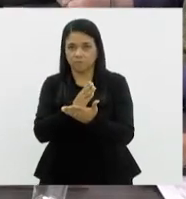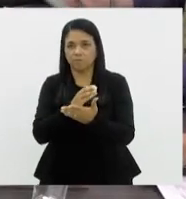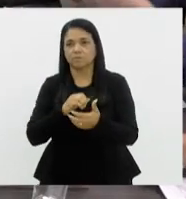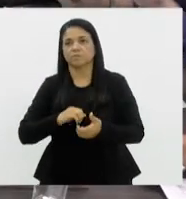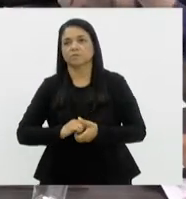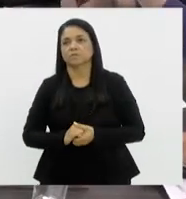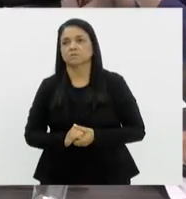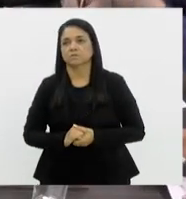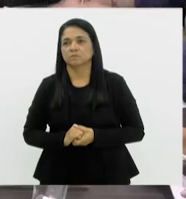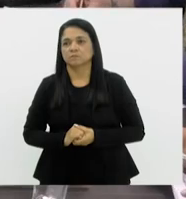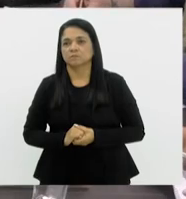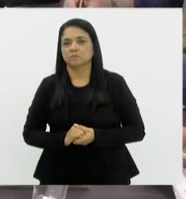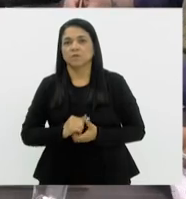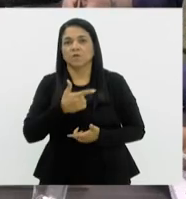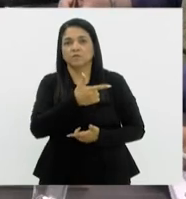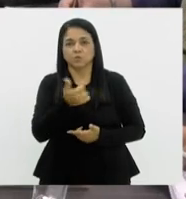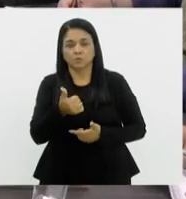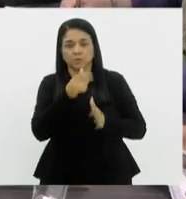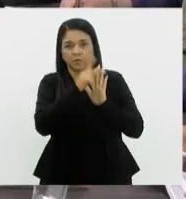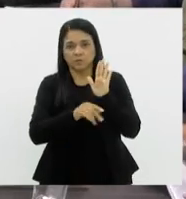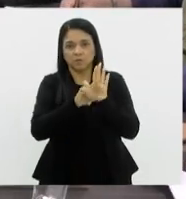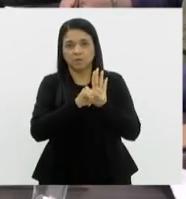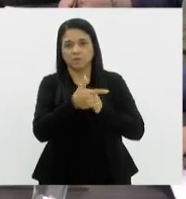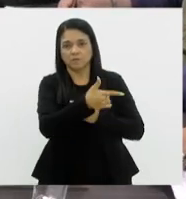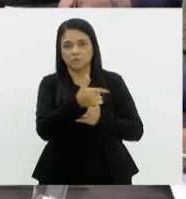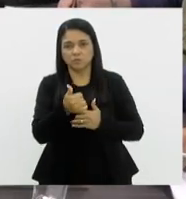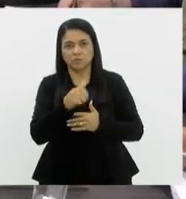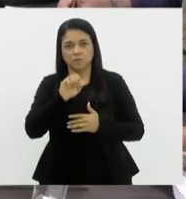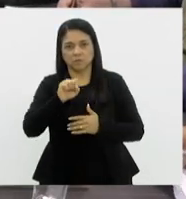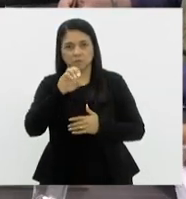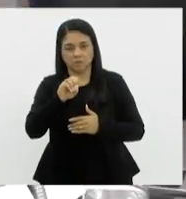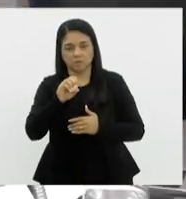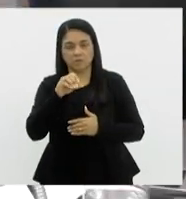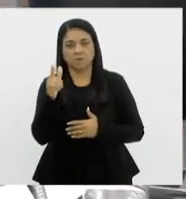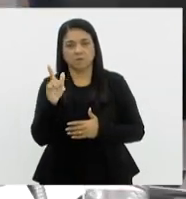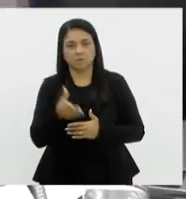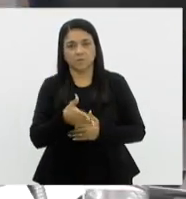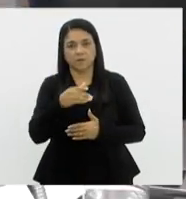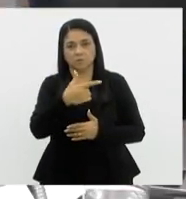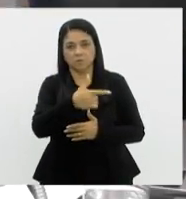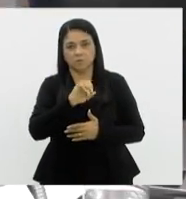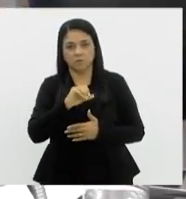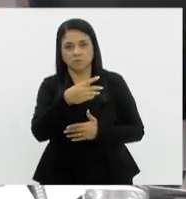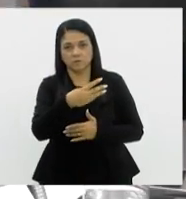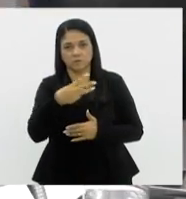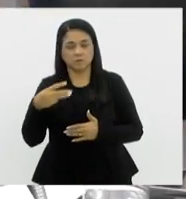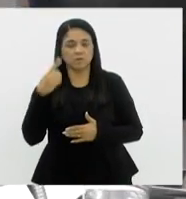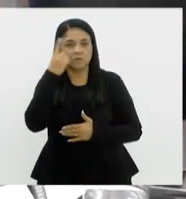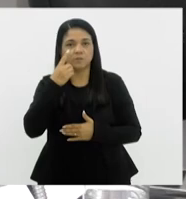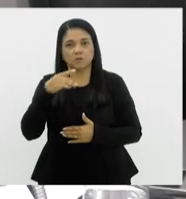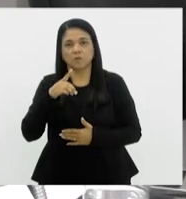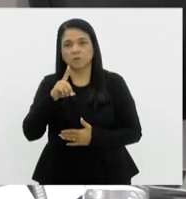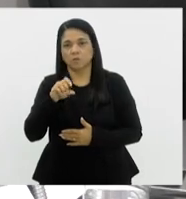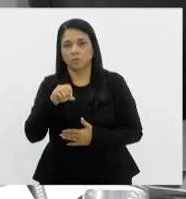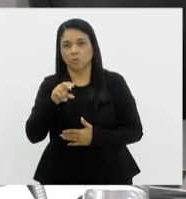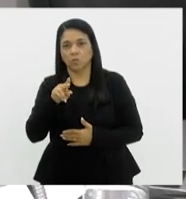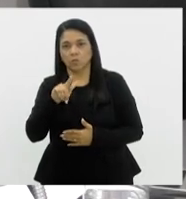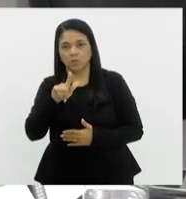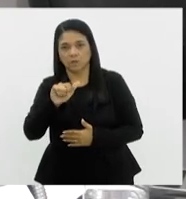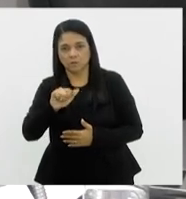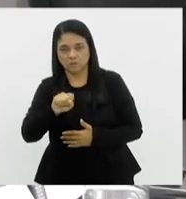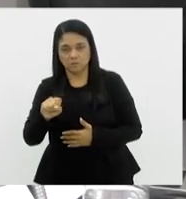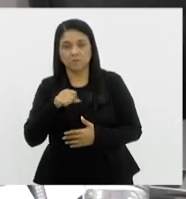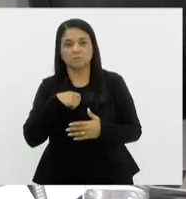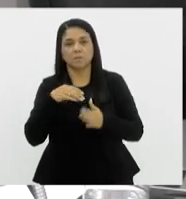aprovado. 21 da pauta, projeto de lei 2180 de 23, autoria do deputado Douglas Ruas,